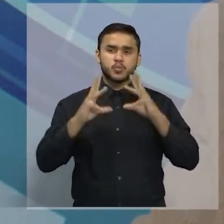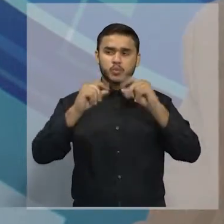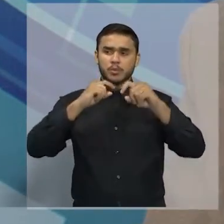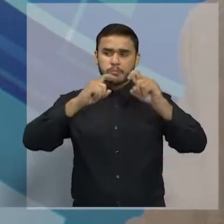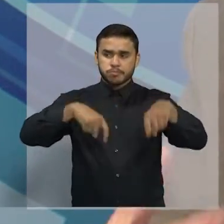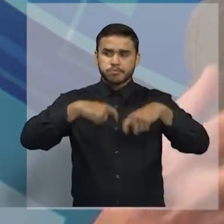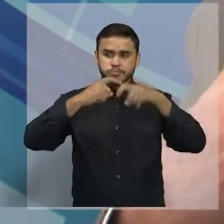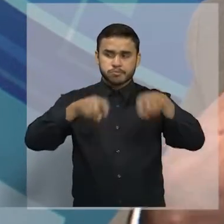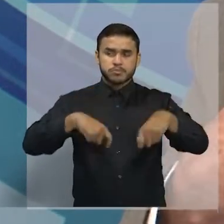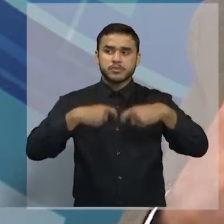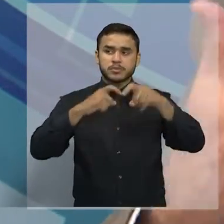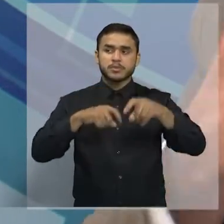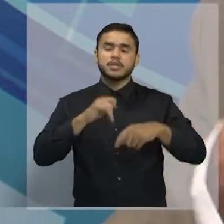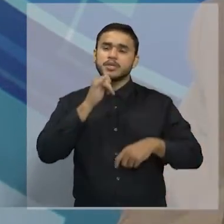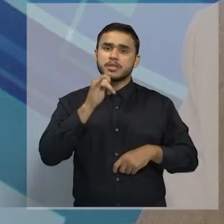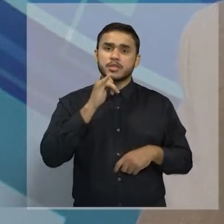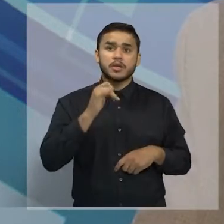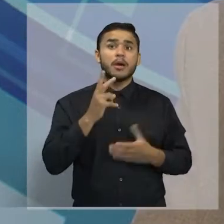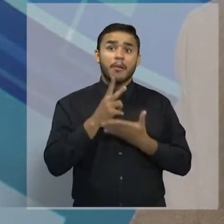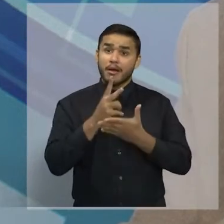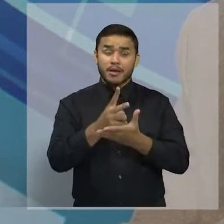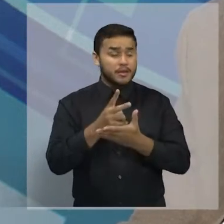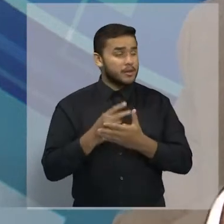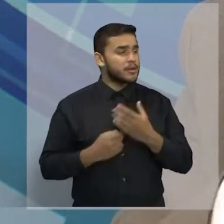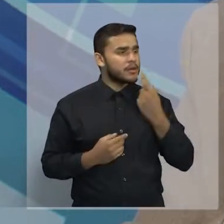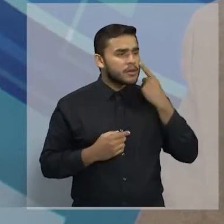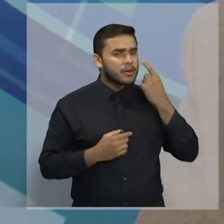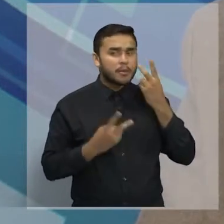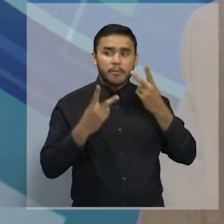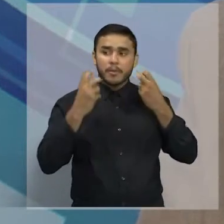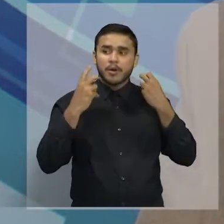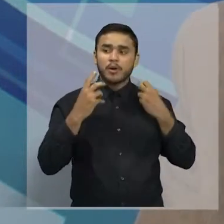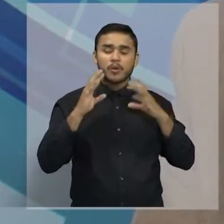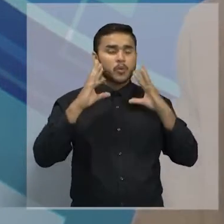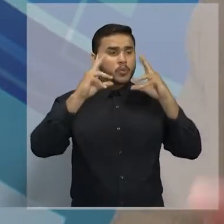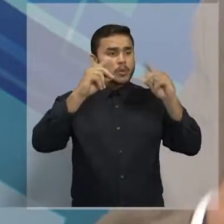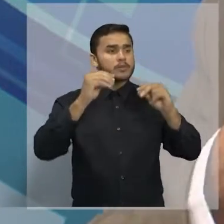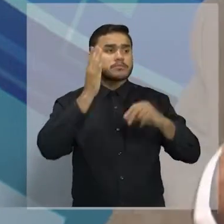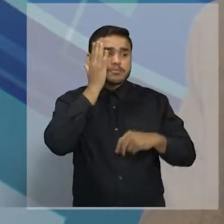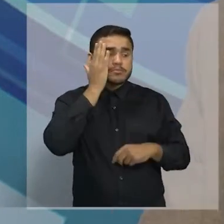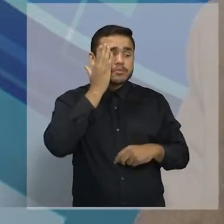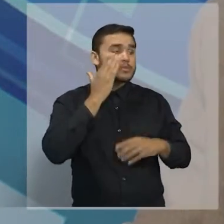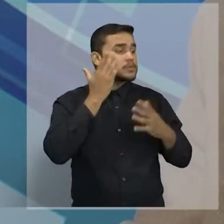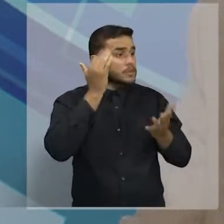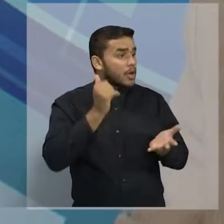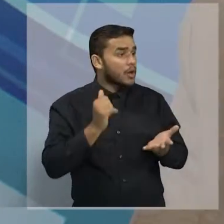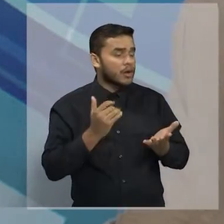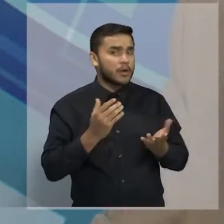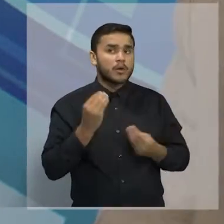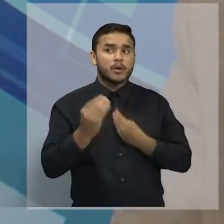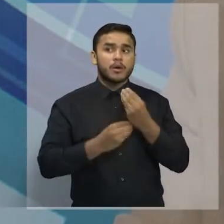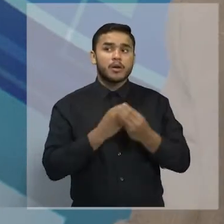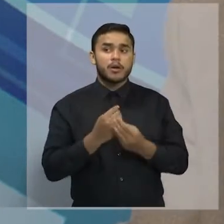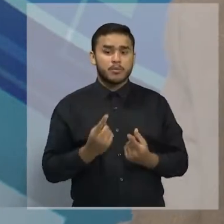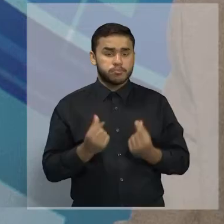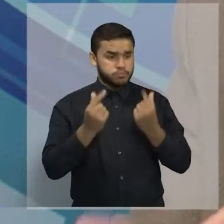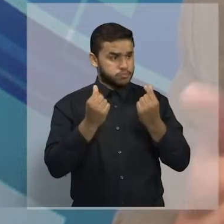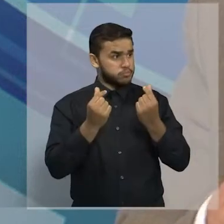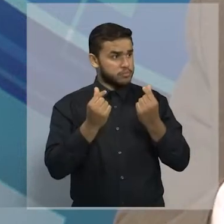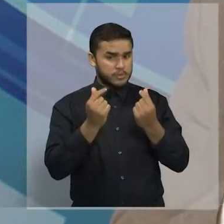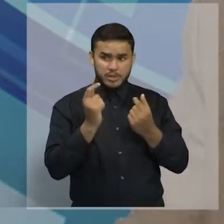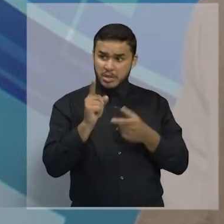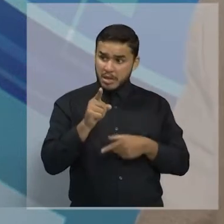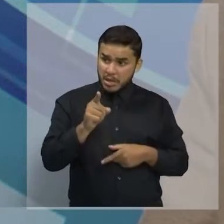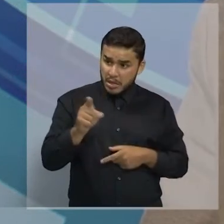déficit, aqueles que precisam ser analisados ou precisam ser enquadrados não como contribuintes, mas